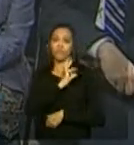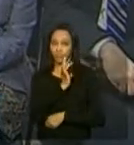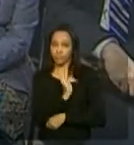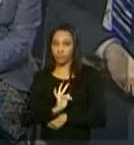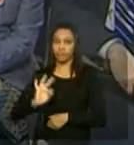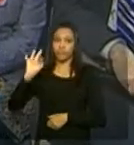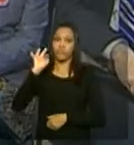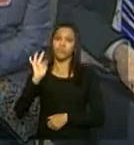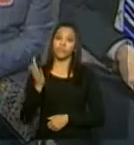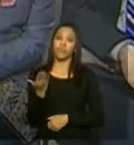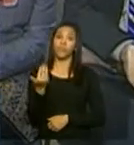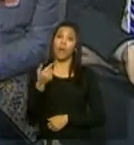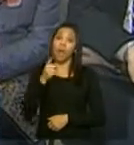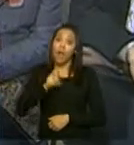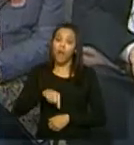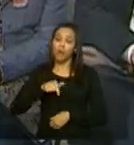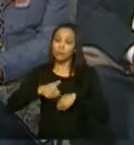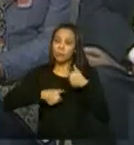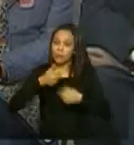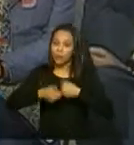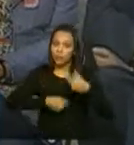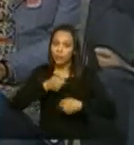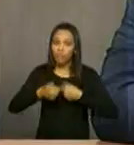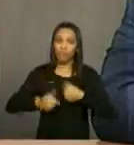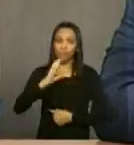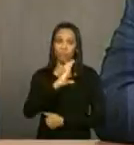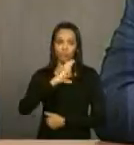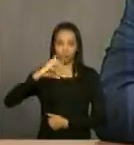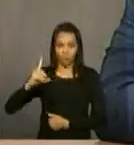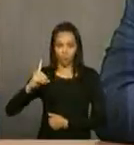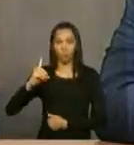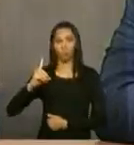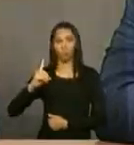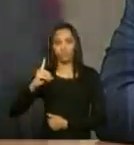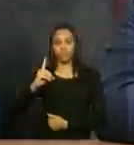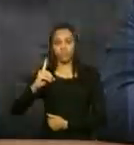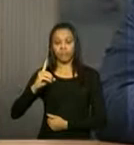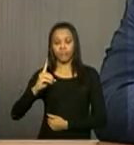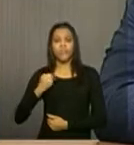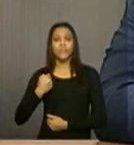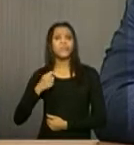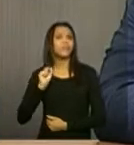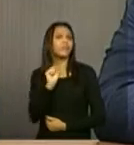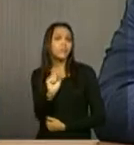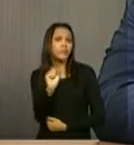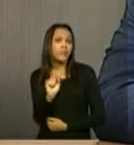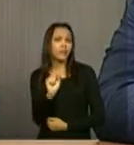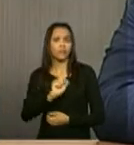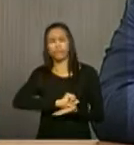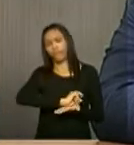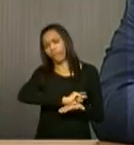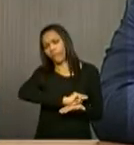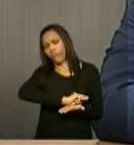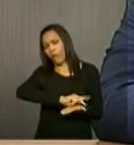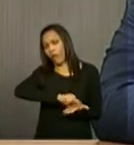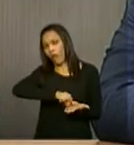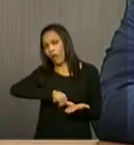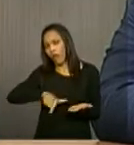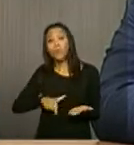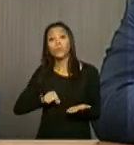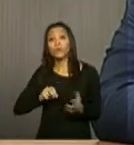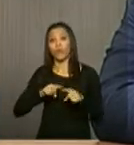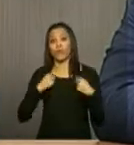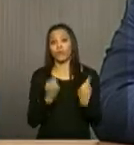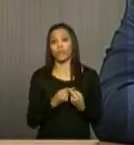trabalho é coordenado um trabalho em que consistiu de várias reuniões